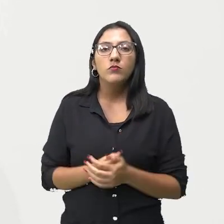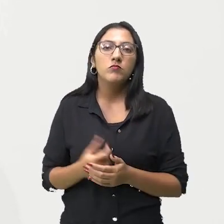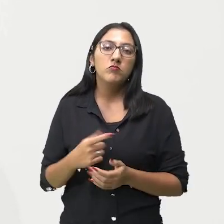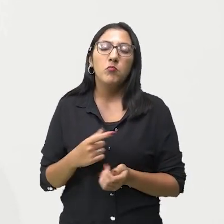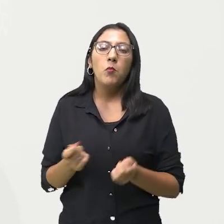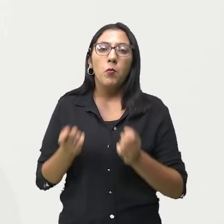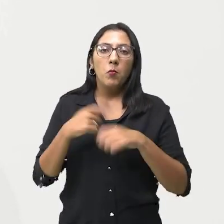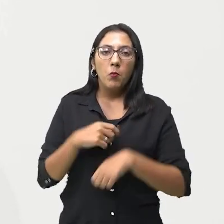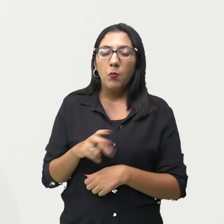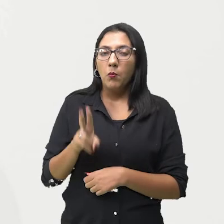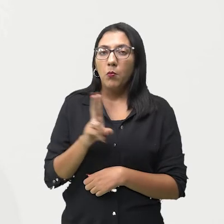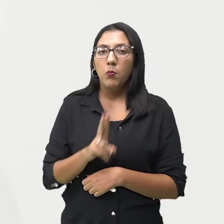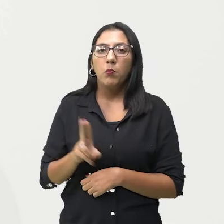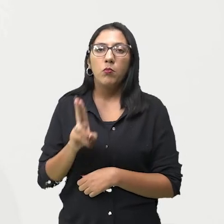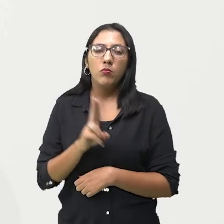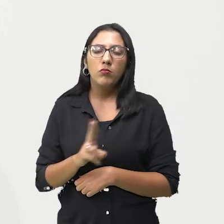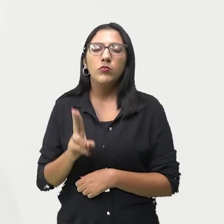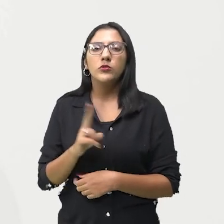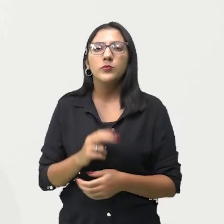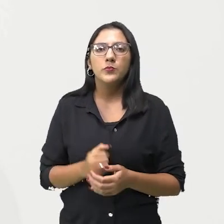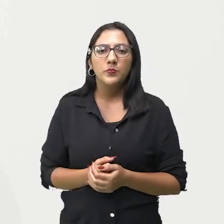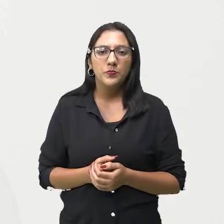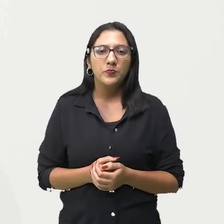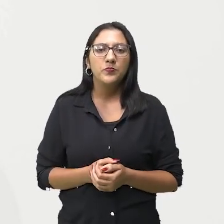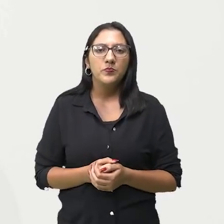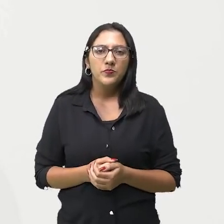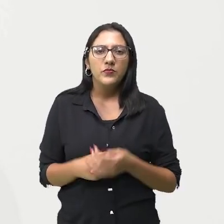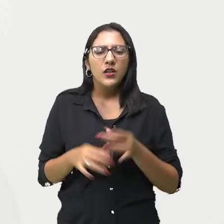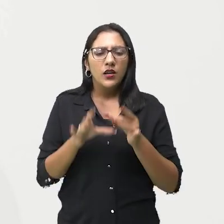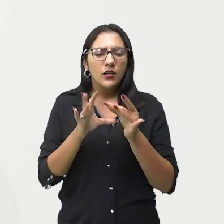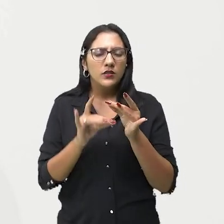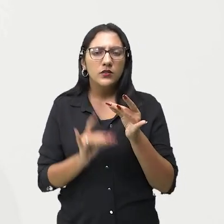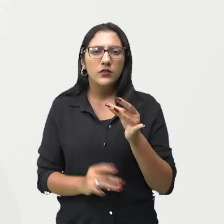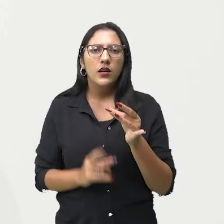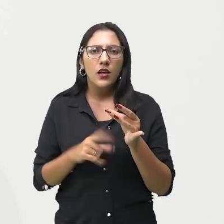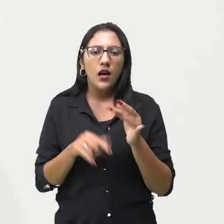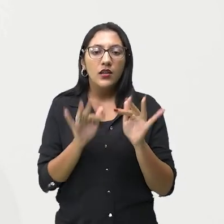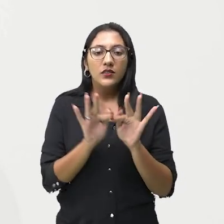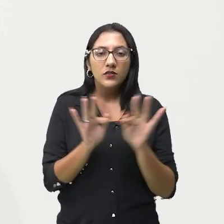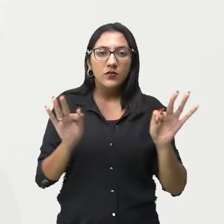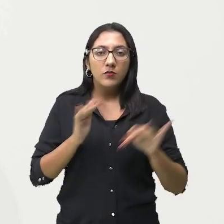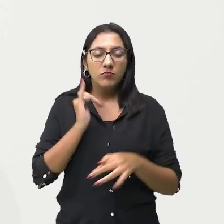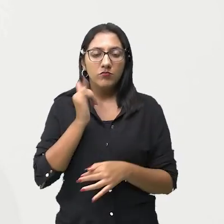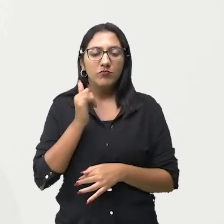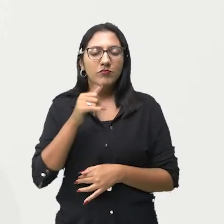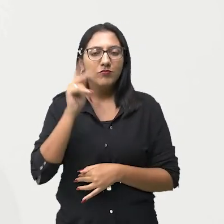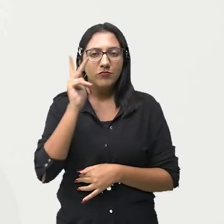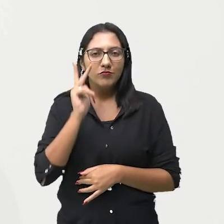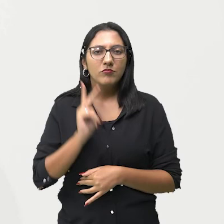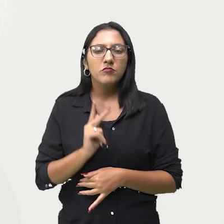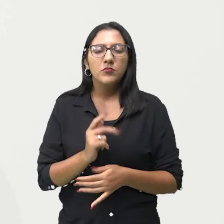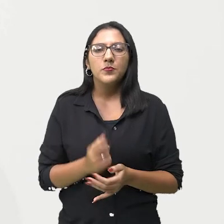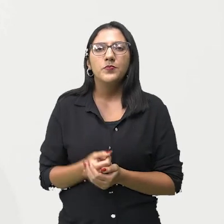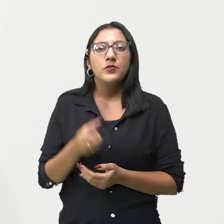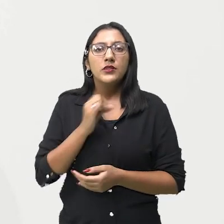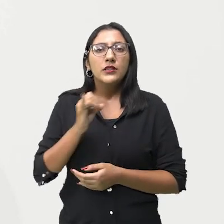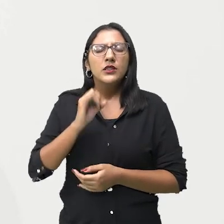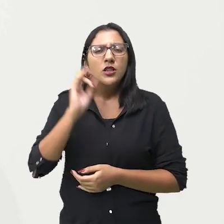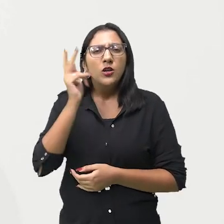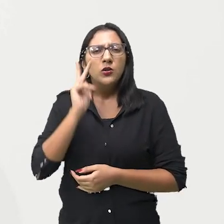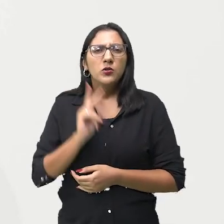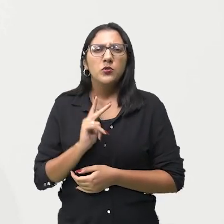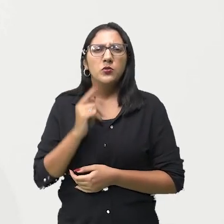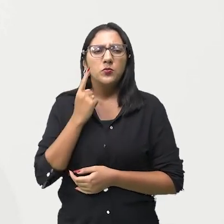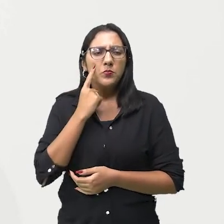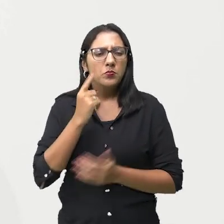forma, mais um elemento que eu tenho para definir um tempo de uma narrativa, né? Quando é uma narrativa que